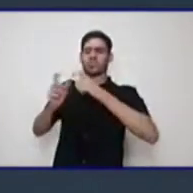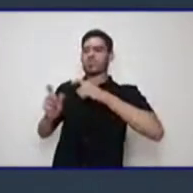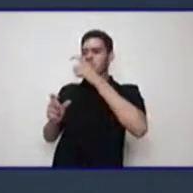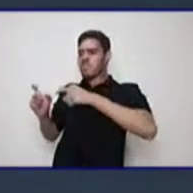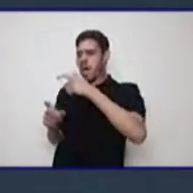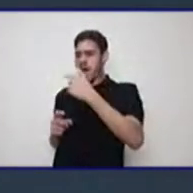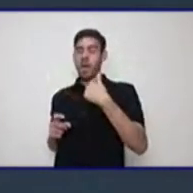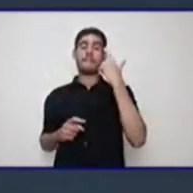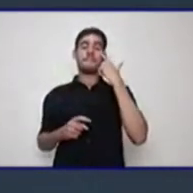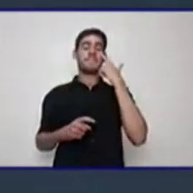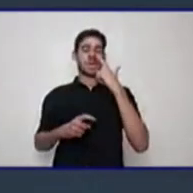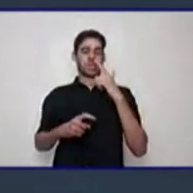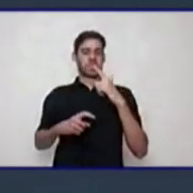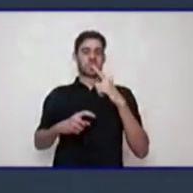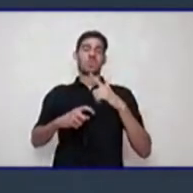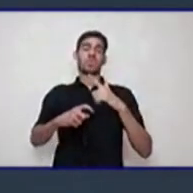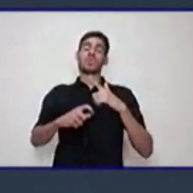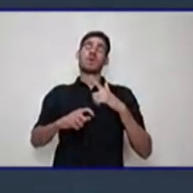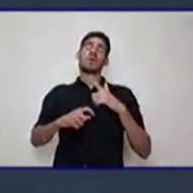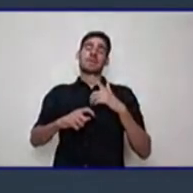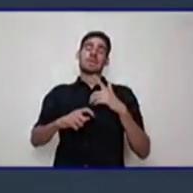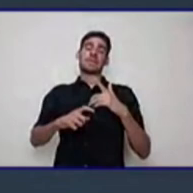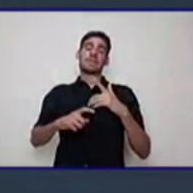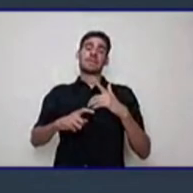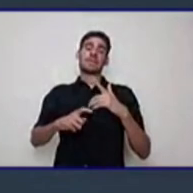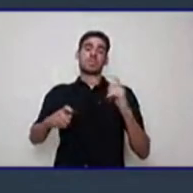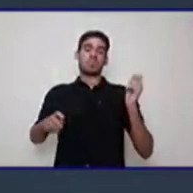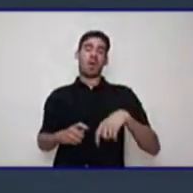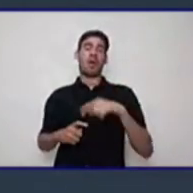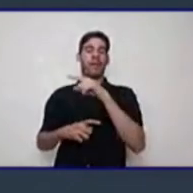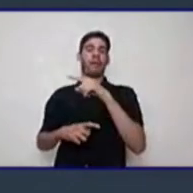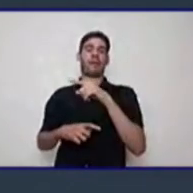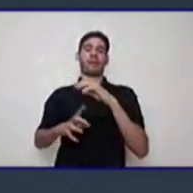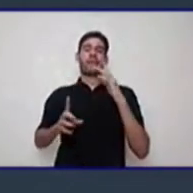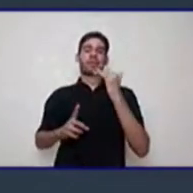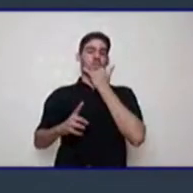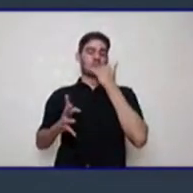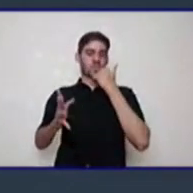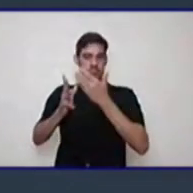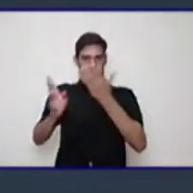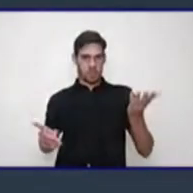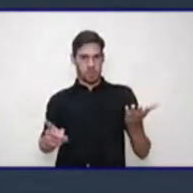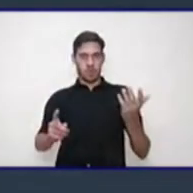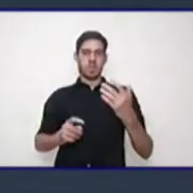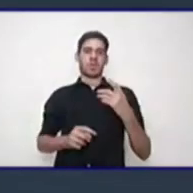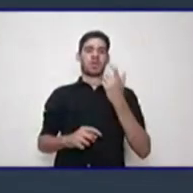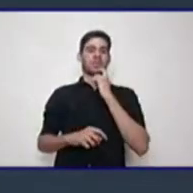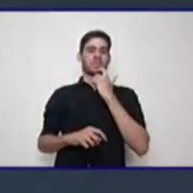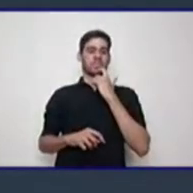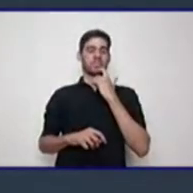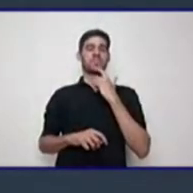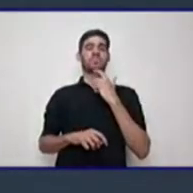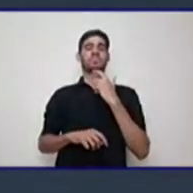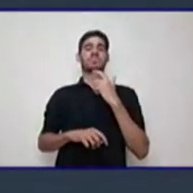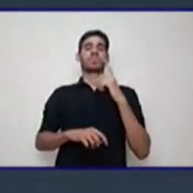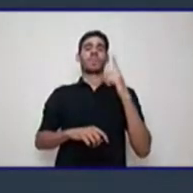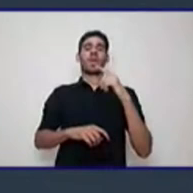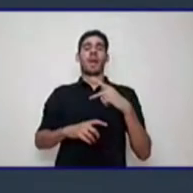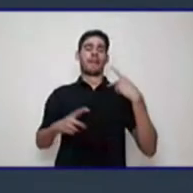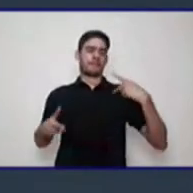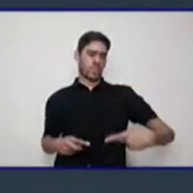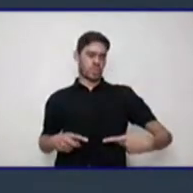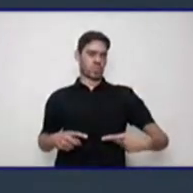penso eu que profilaticamente esta é, com todas as vênias de Vossa Excelência, do ministro Salomão, a atitude que se deve tomar,